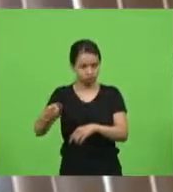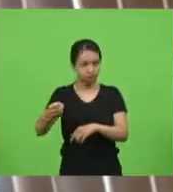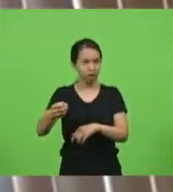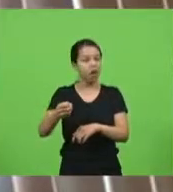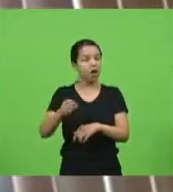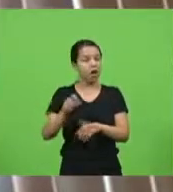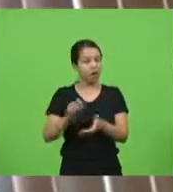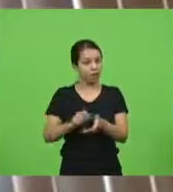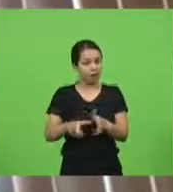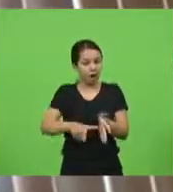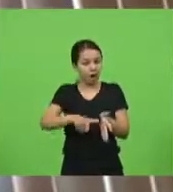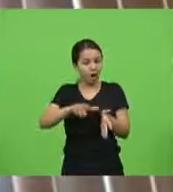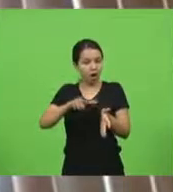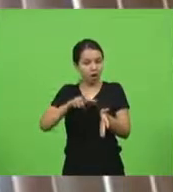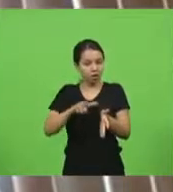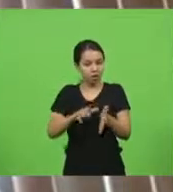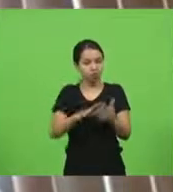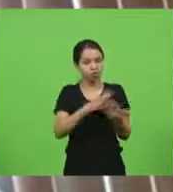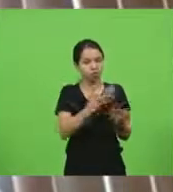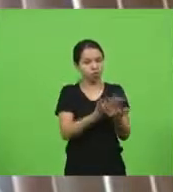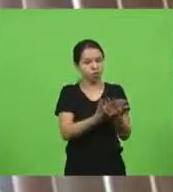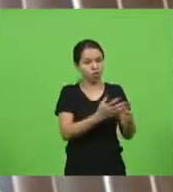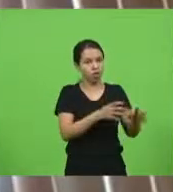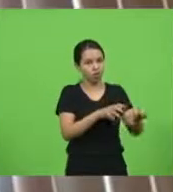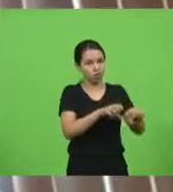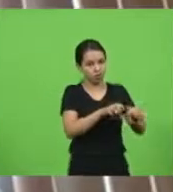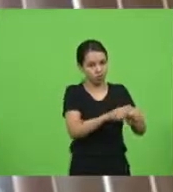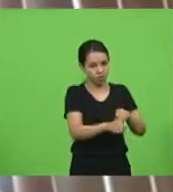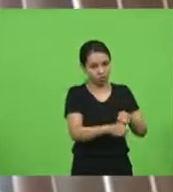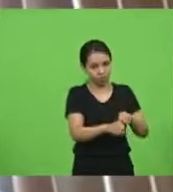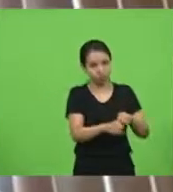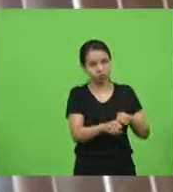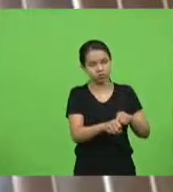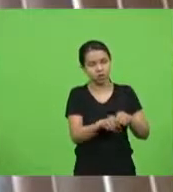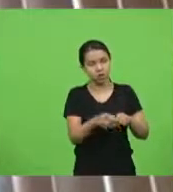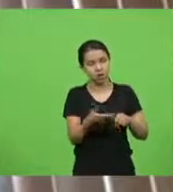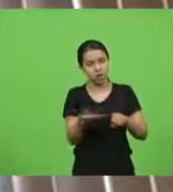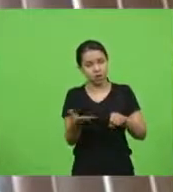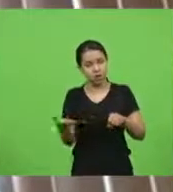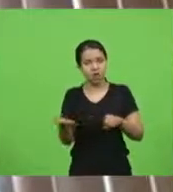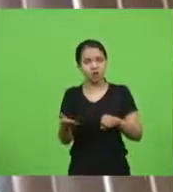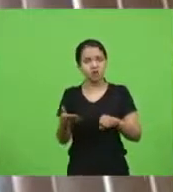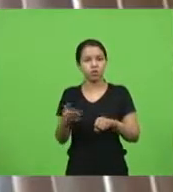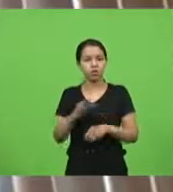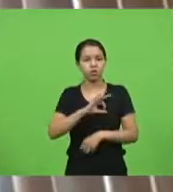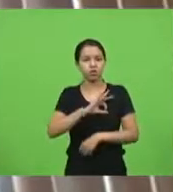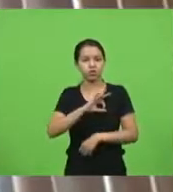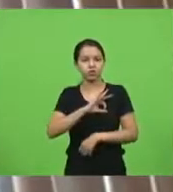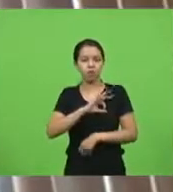formação, privilegiando os anseios de policiais que estão há anos esperando uma